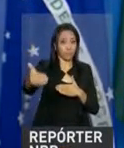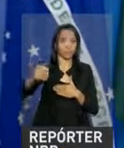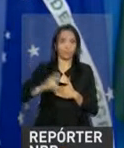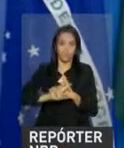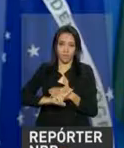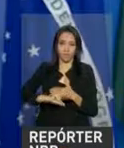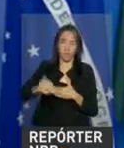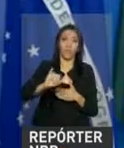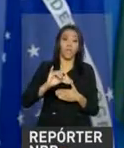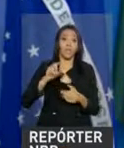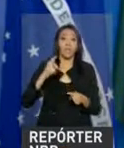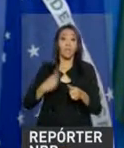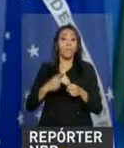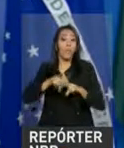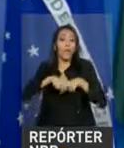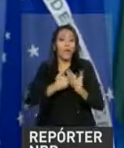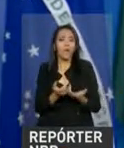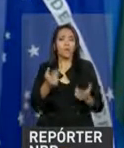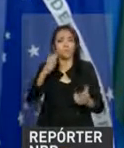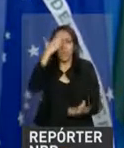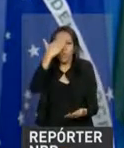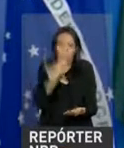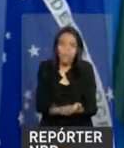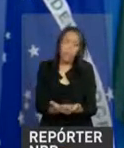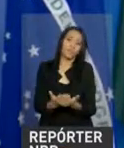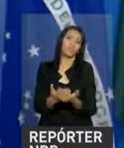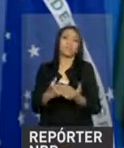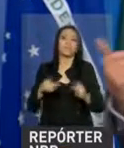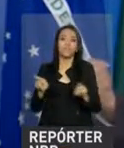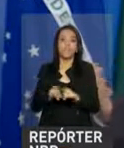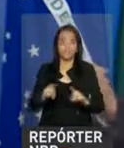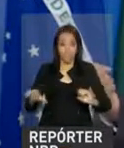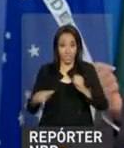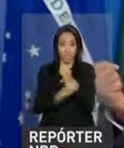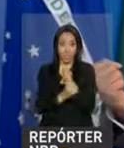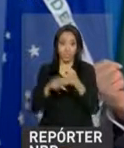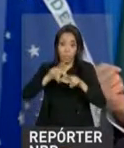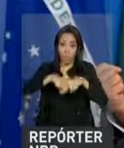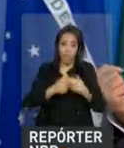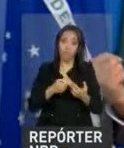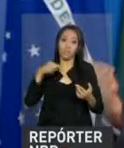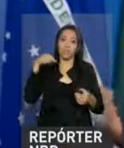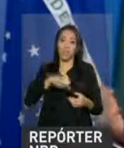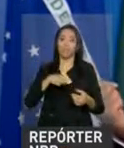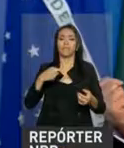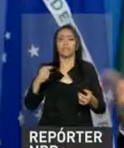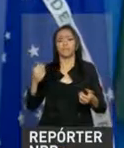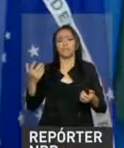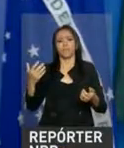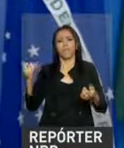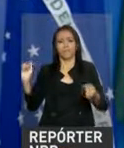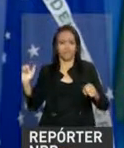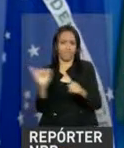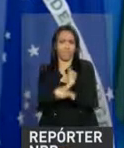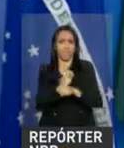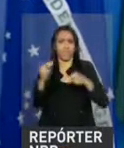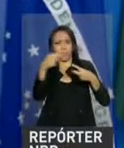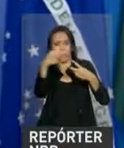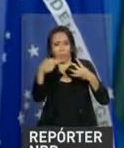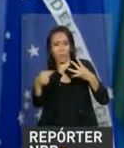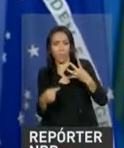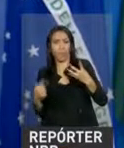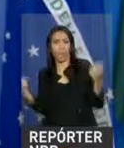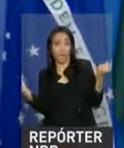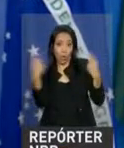pela confiança e pela credibilidade que estas medidas digamos antirrecessivas estão sendo